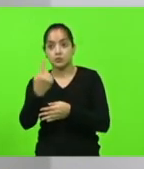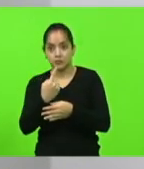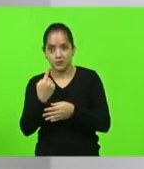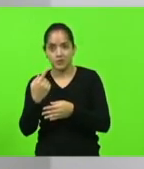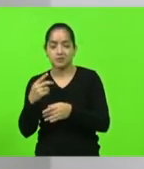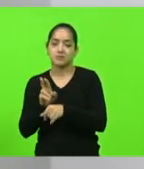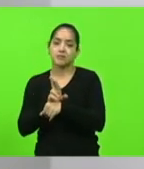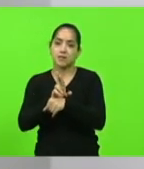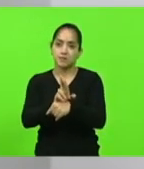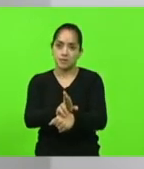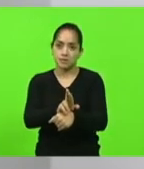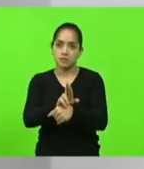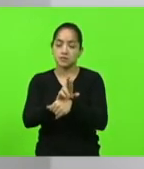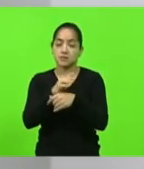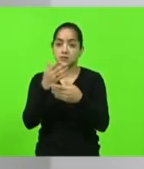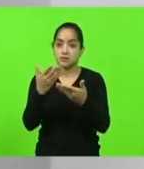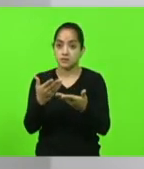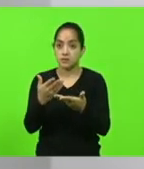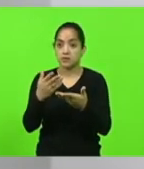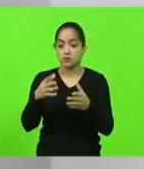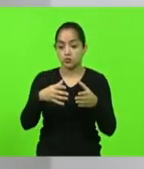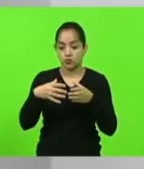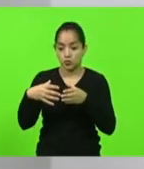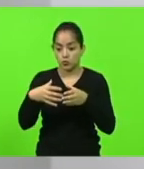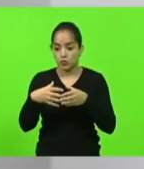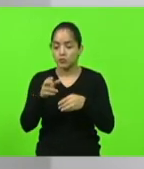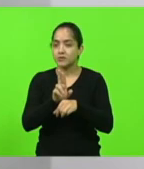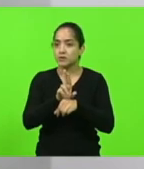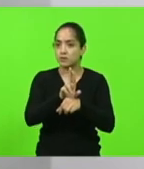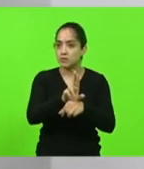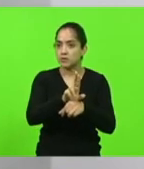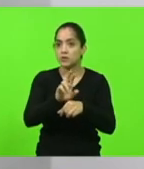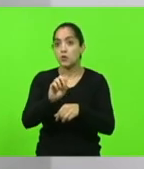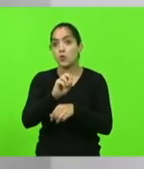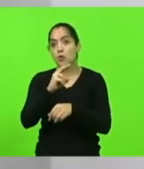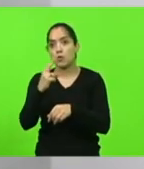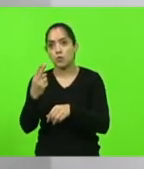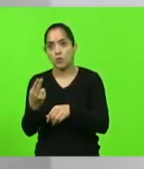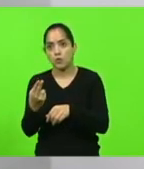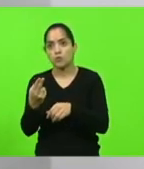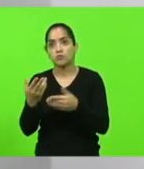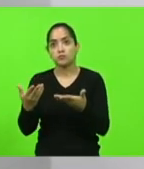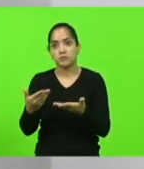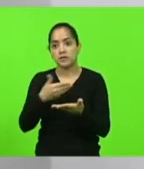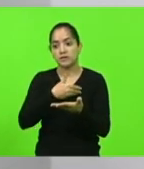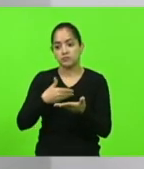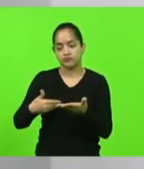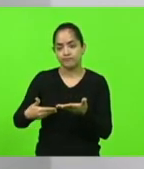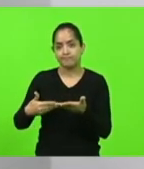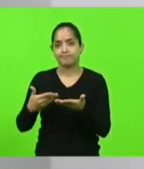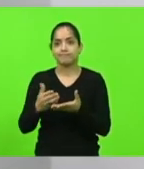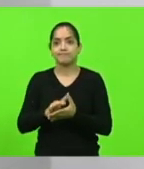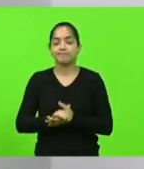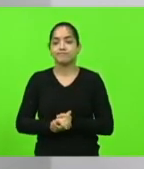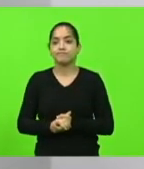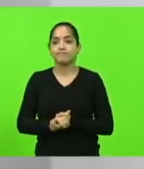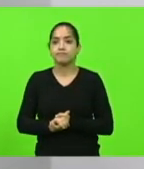representantes sejam de entidades representativas ou mesmo de cargos eletivos